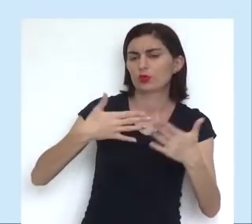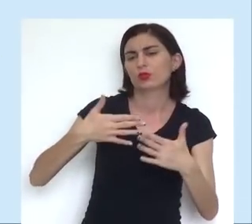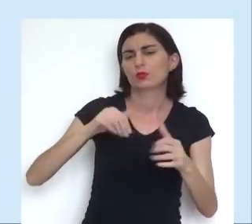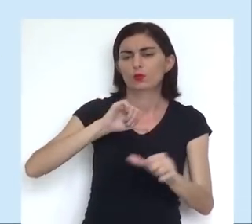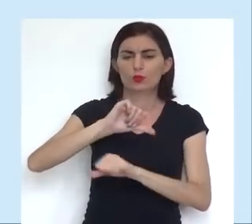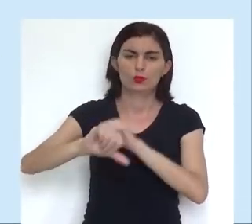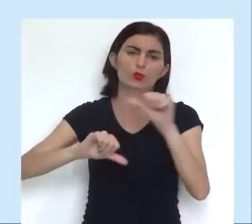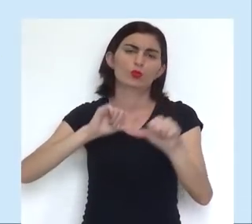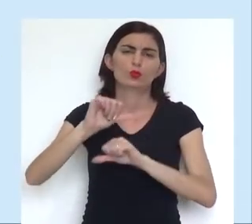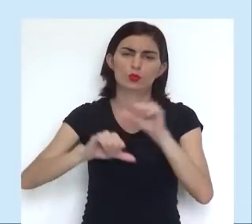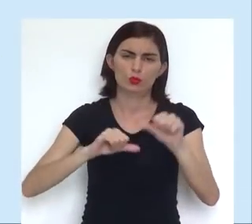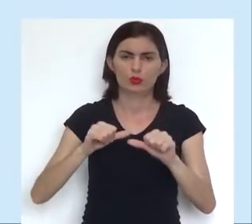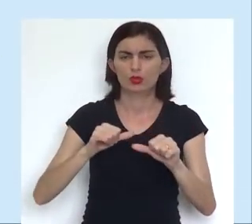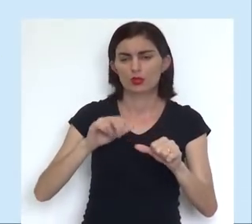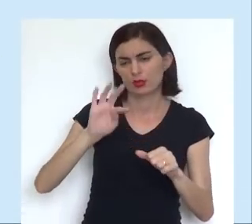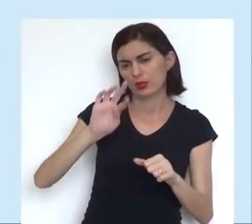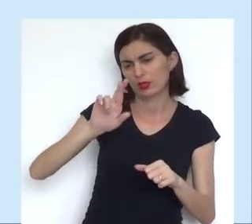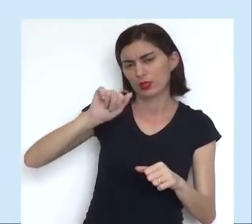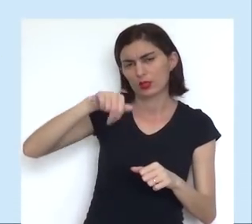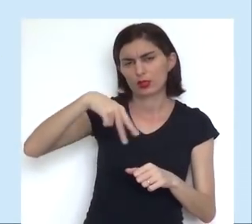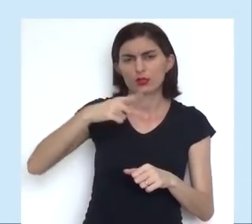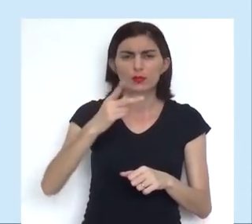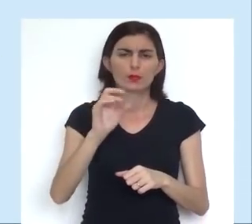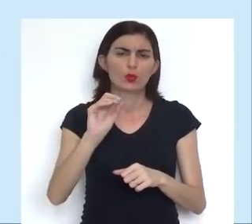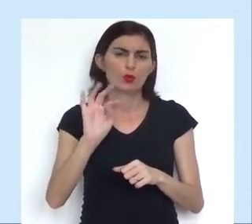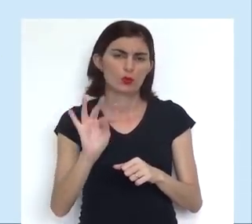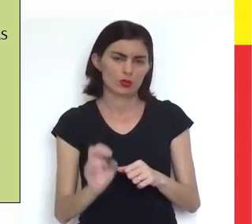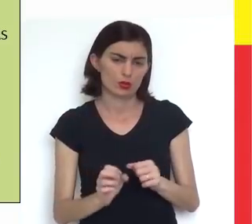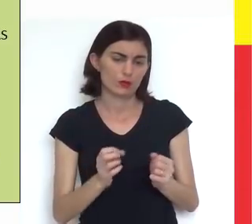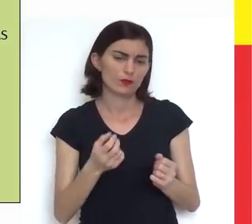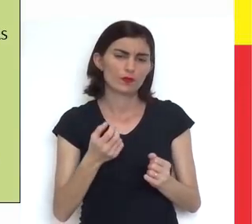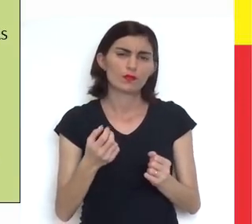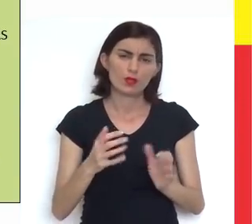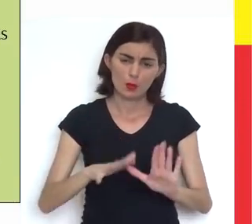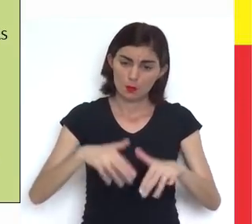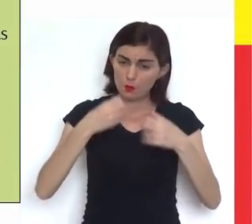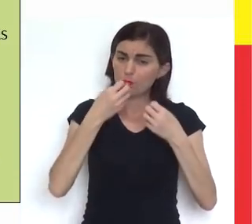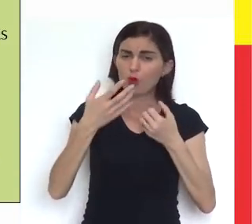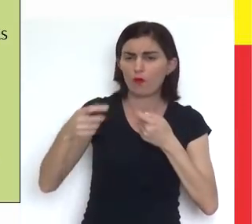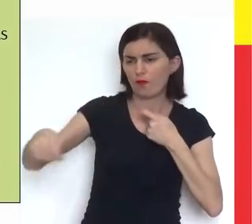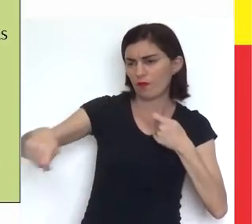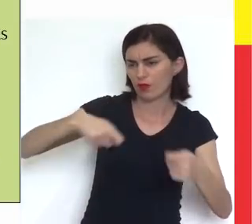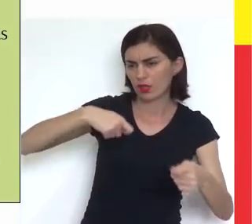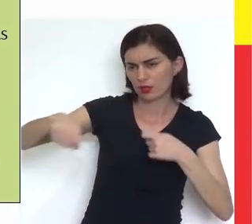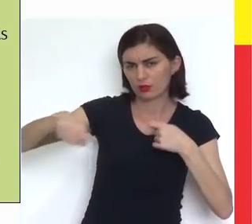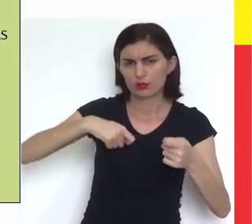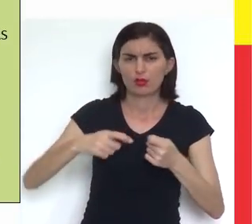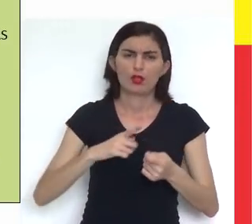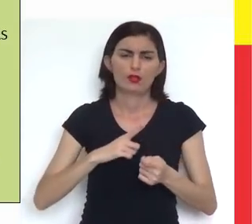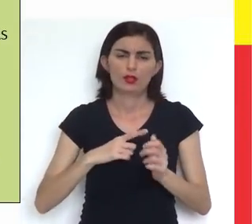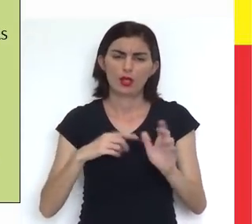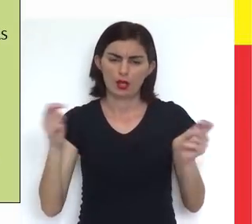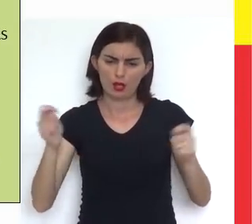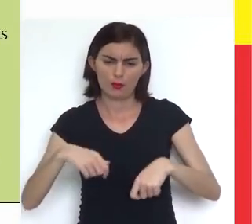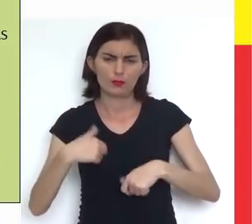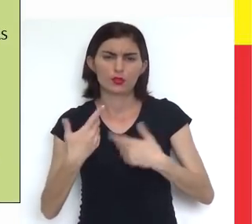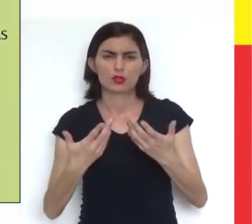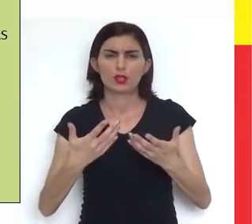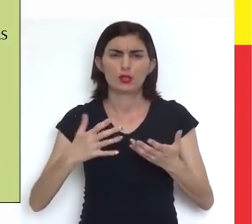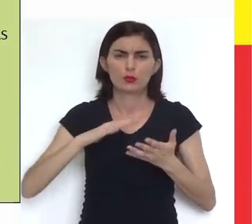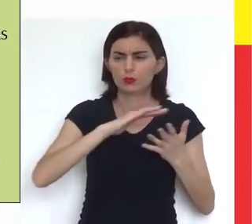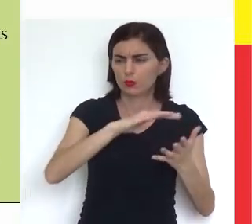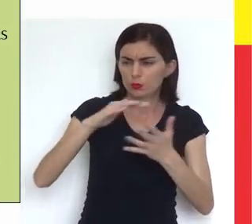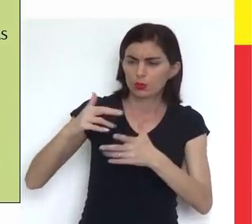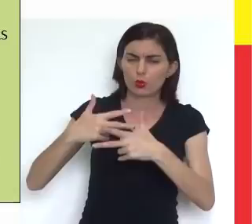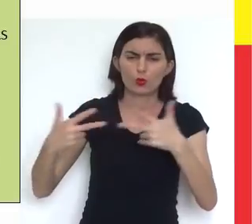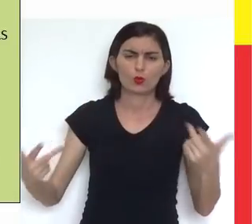de transformação do transporte, tá? A vantagem vai ser flexibilidade, a gente vai ter uma elevada capacidade de